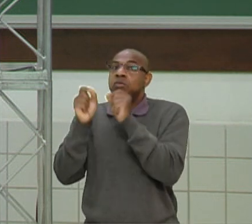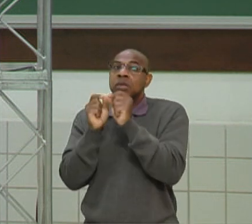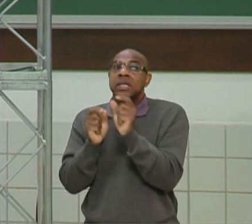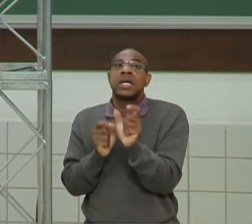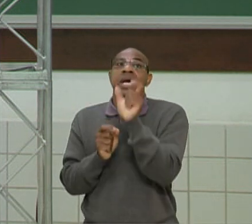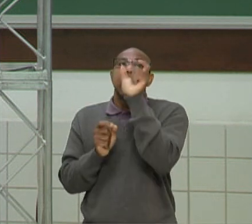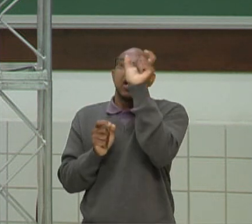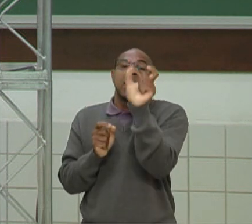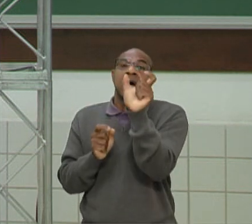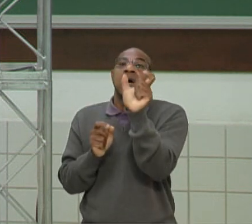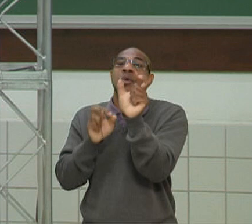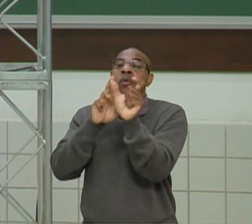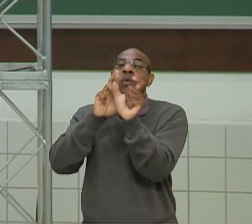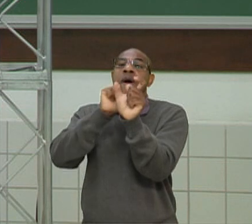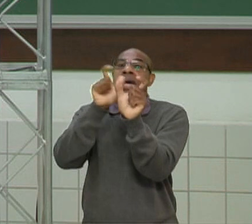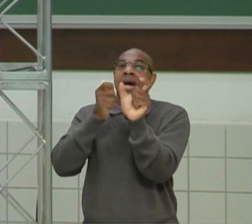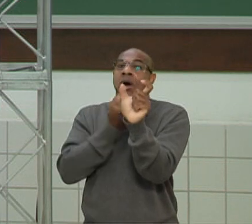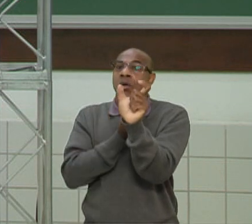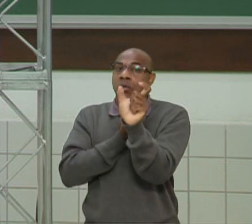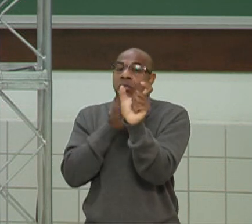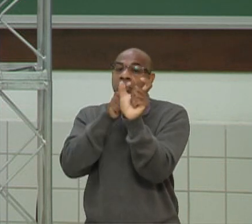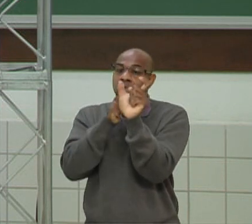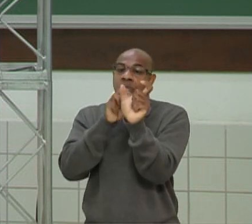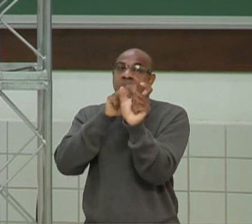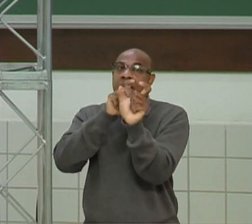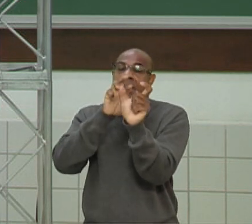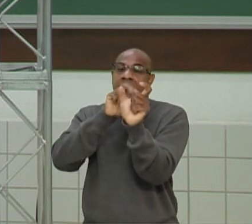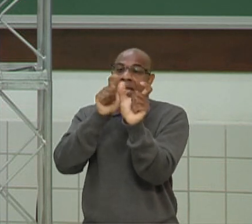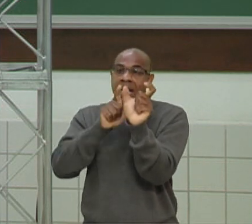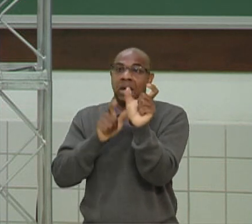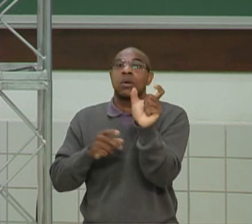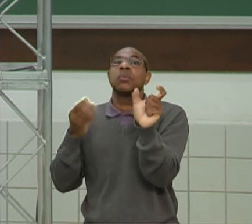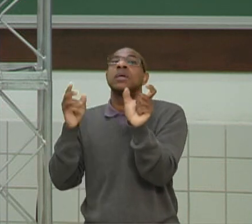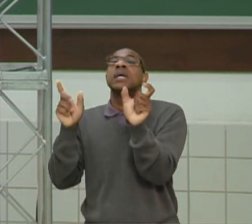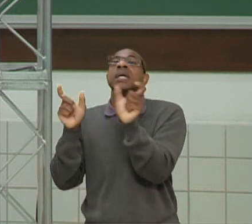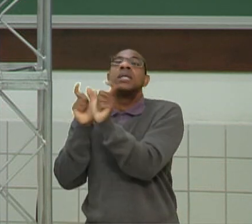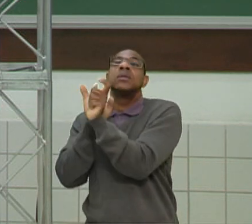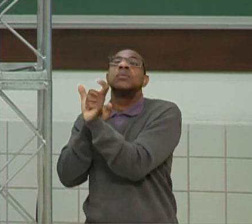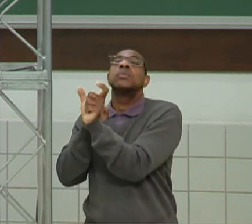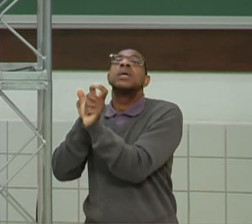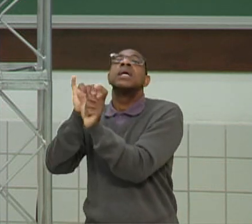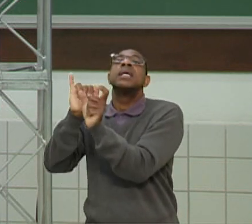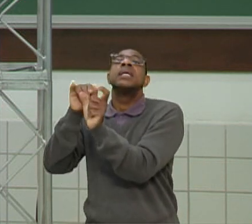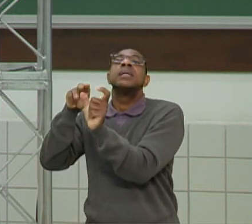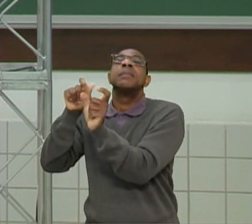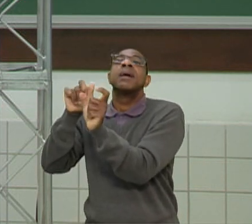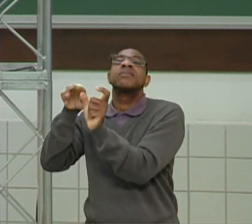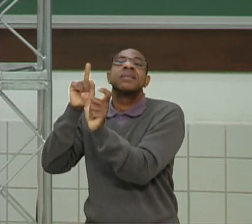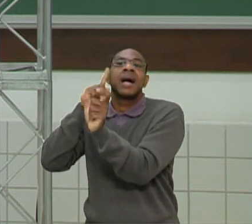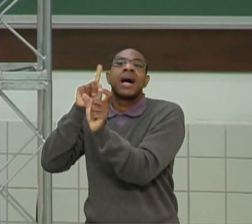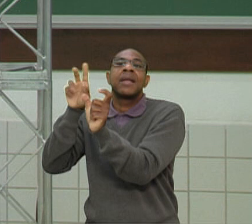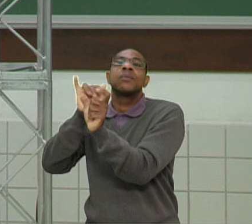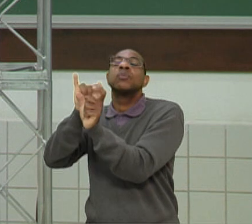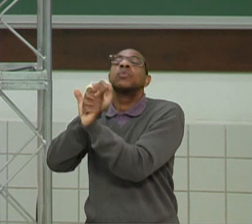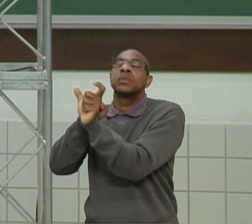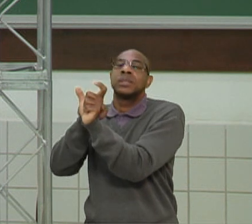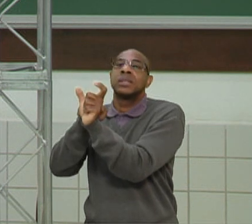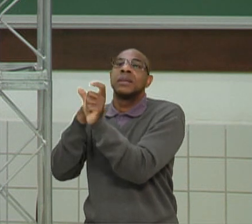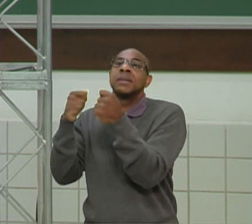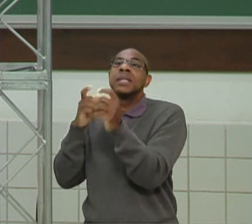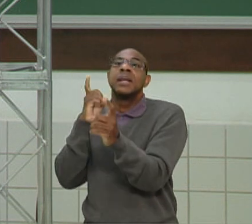imaginária com a parte imaginária, para achar o valor de x e o valor de y. Agora nós vamos dar um tempinho para vocês